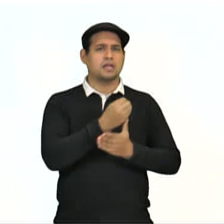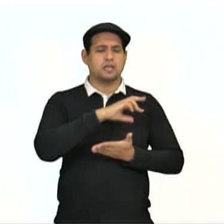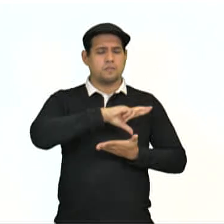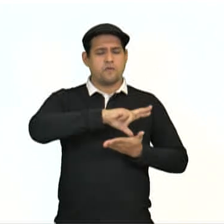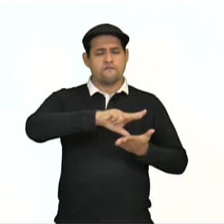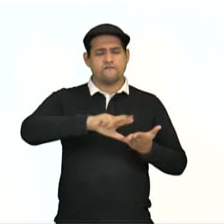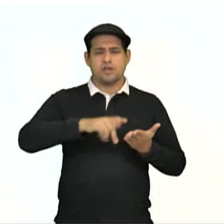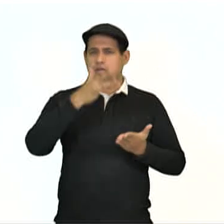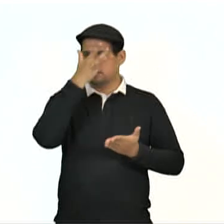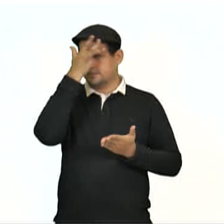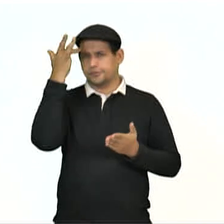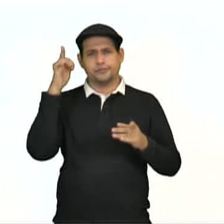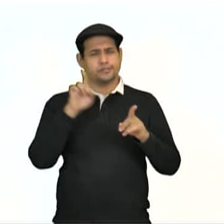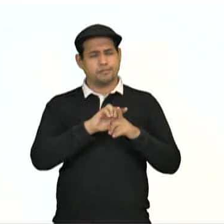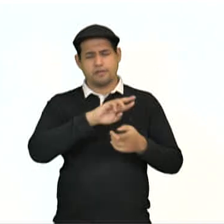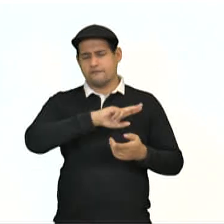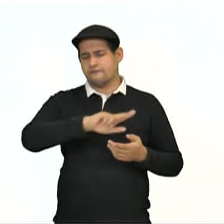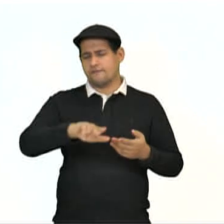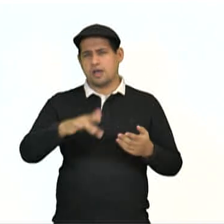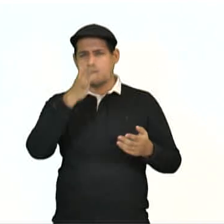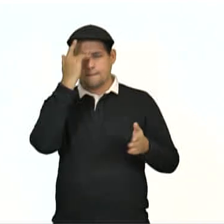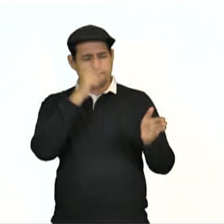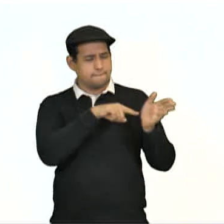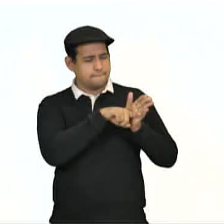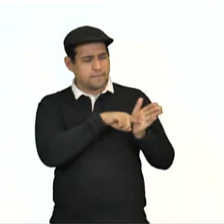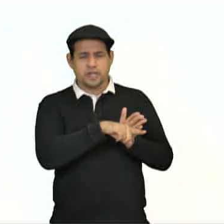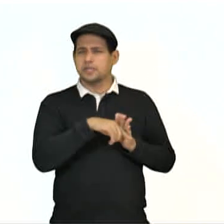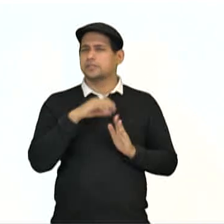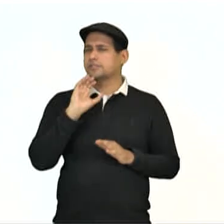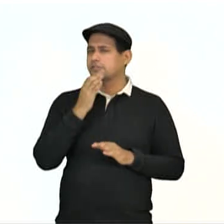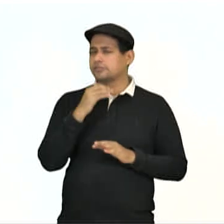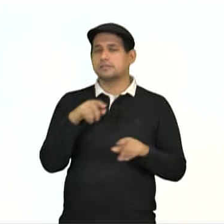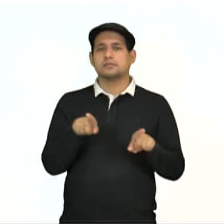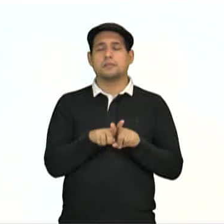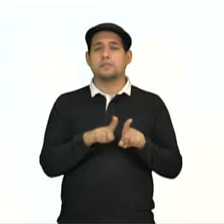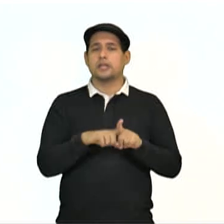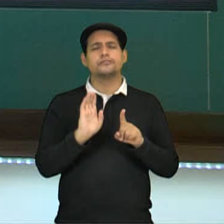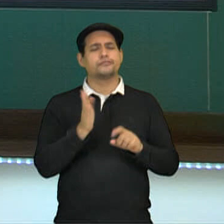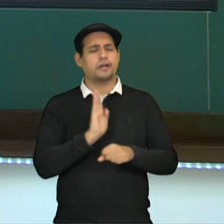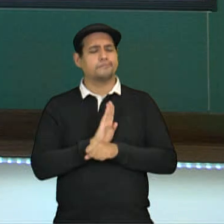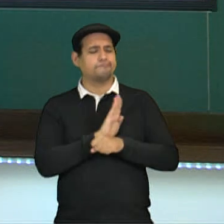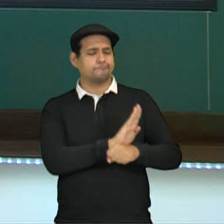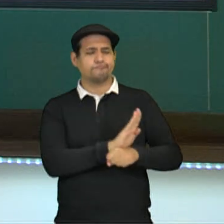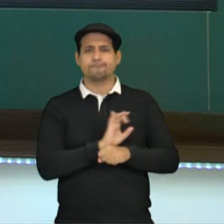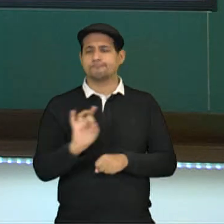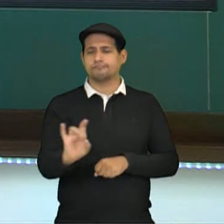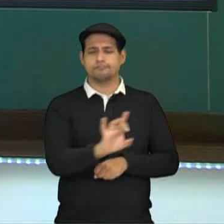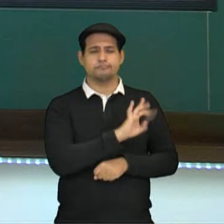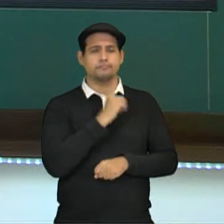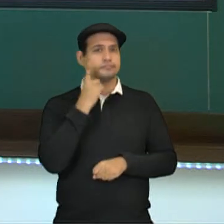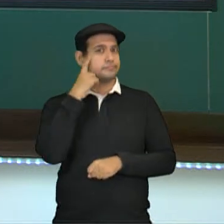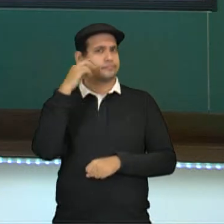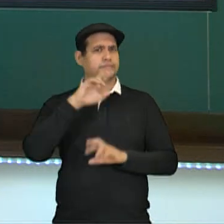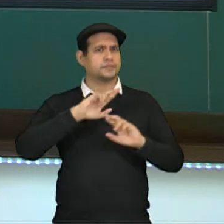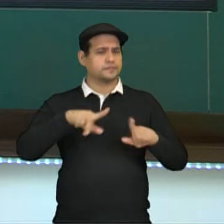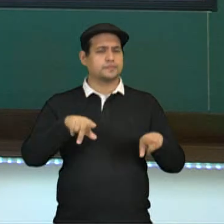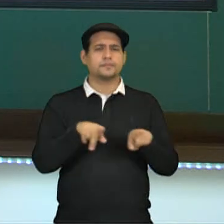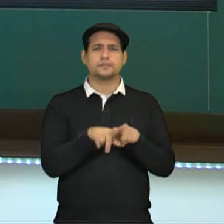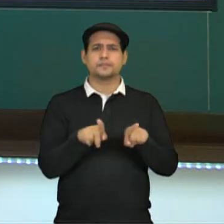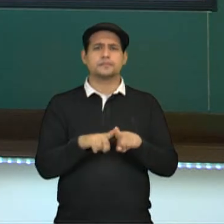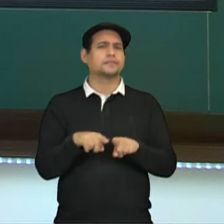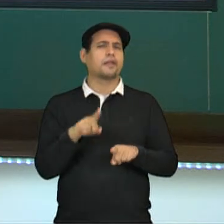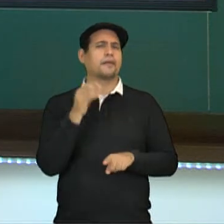várias pessoas, tá? Diversos pesquisadores, cientistas contribuíram, cada um com a sua ideia, né?